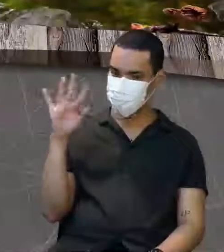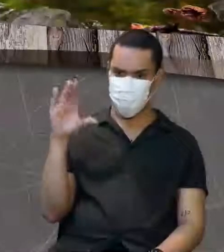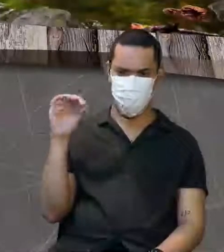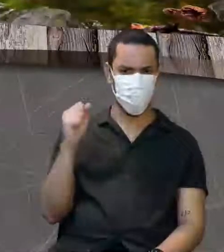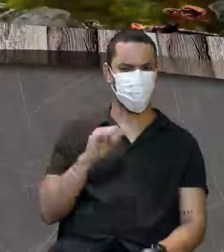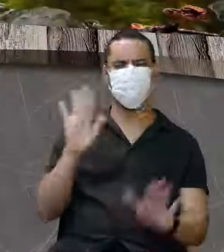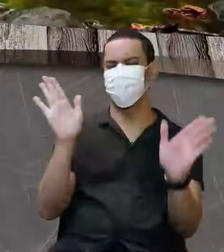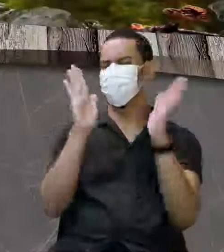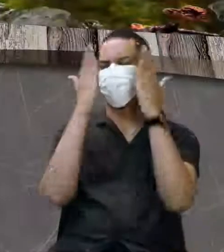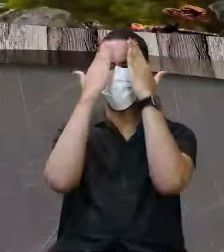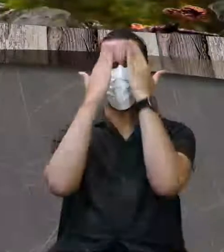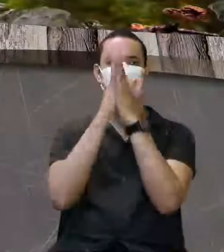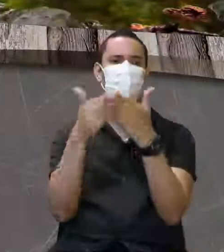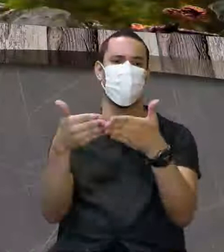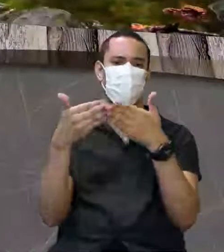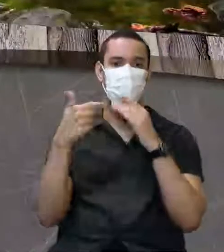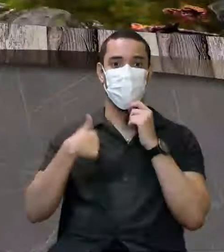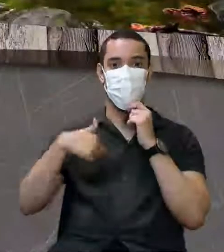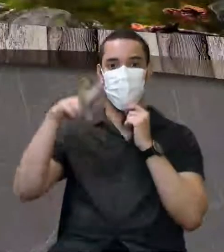Eu lembro quando uma aula